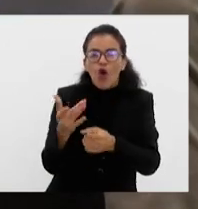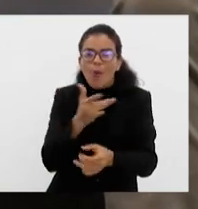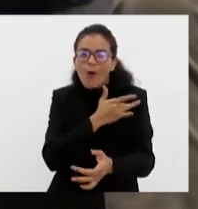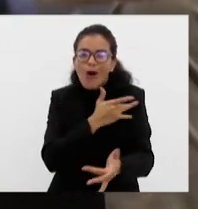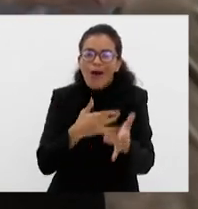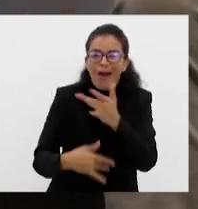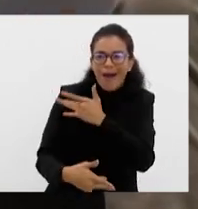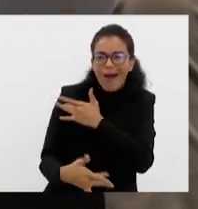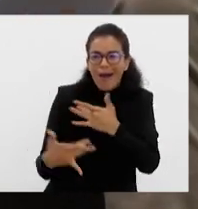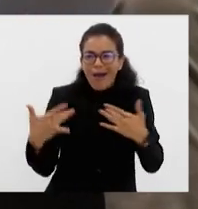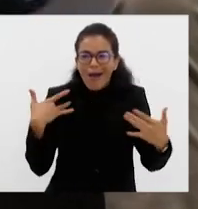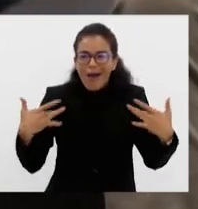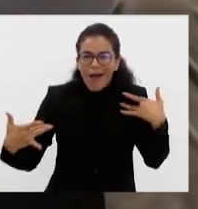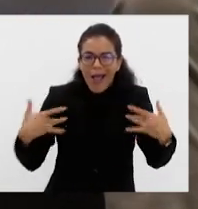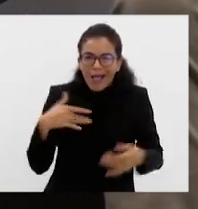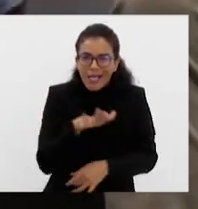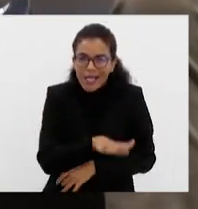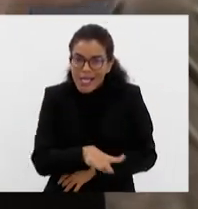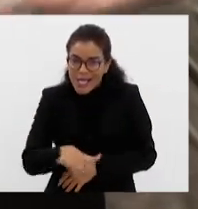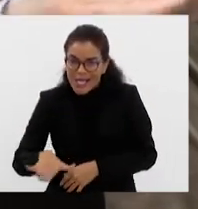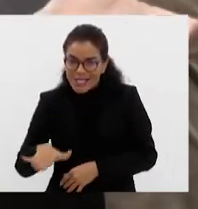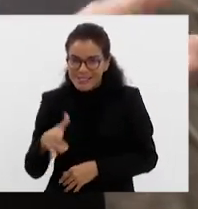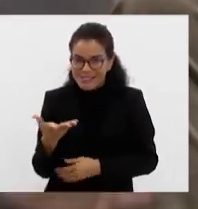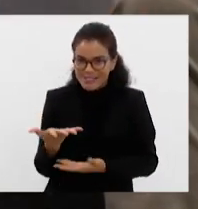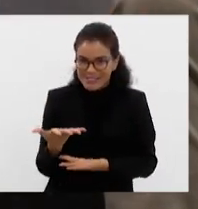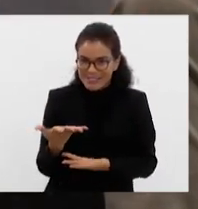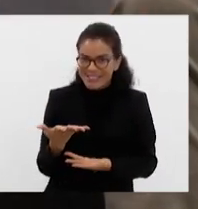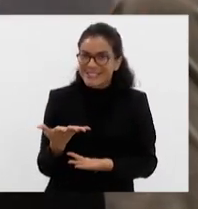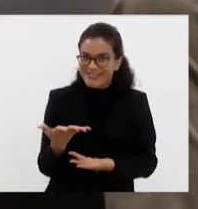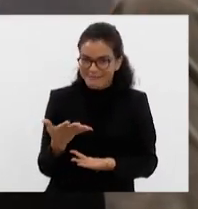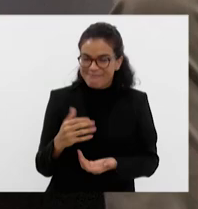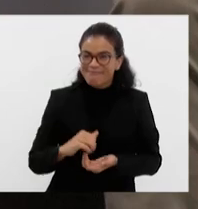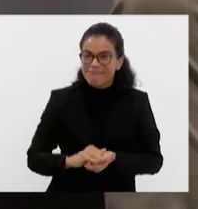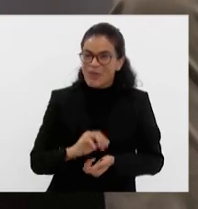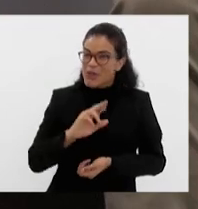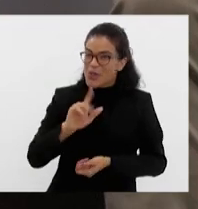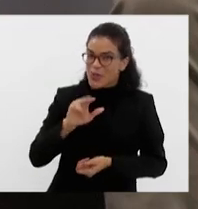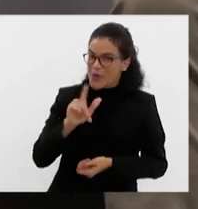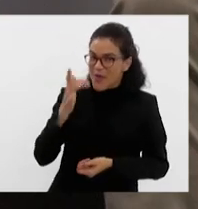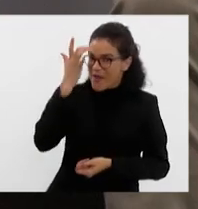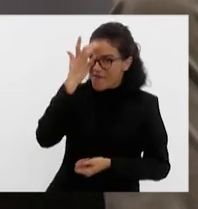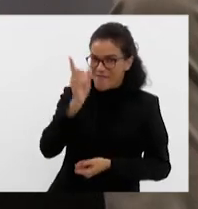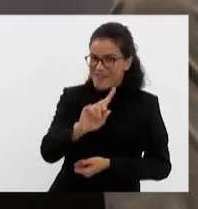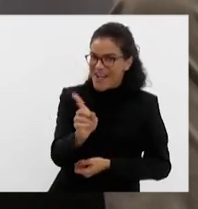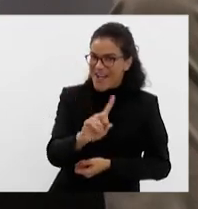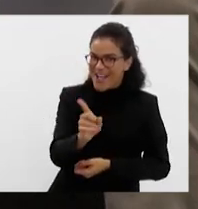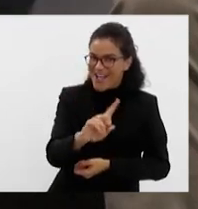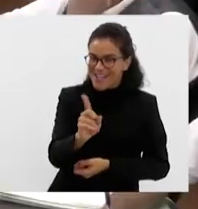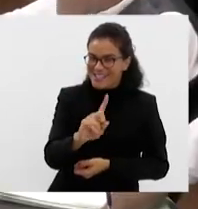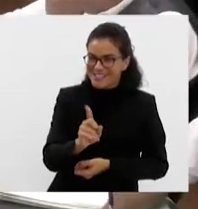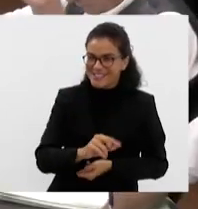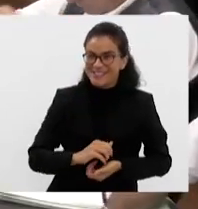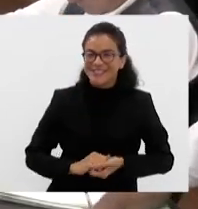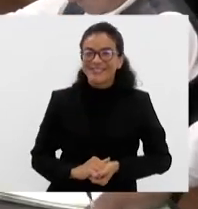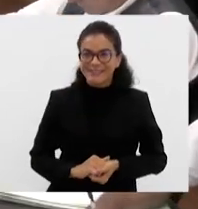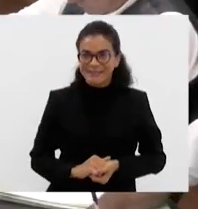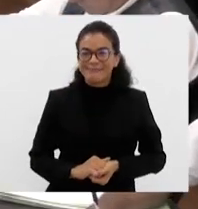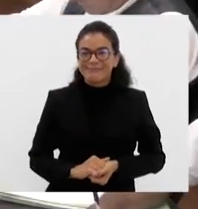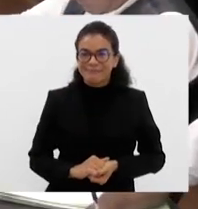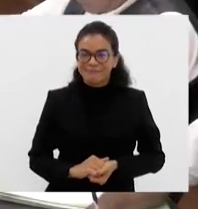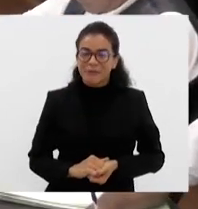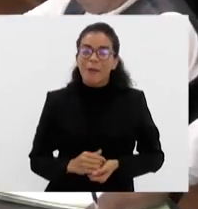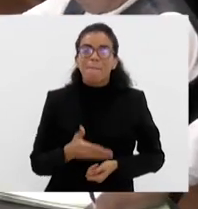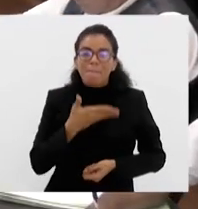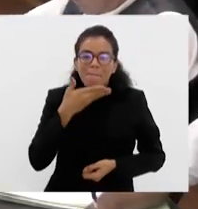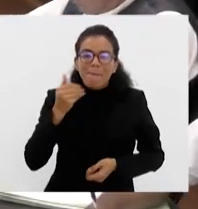você vai deixar ela mexer, enfim, né? Não é algo fácil. Deputado Fred. A gente pode retirar